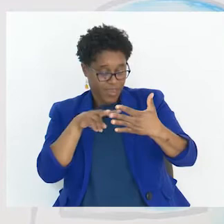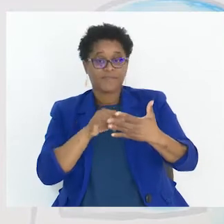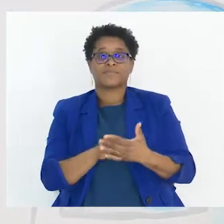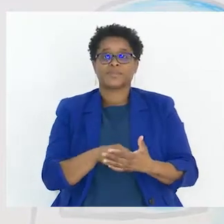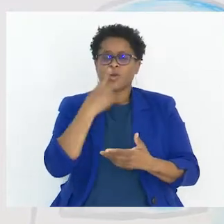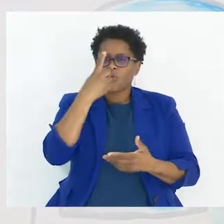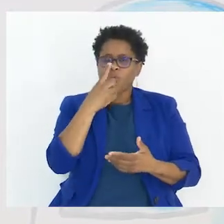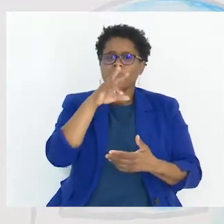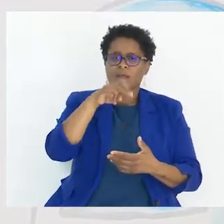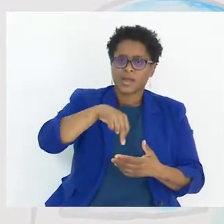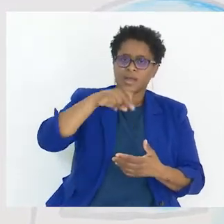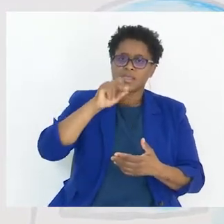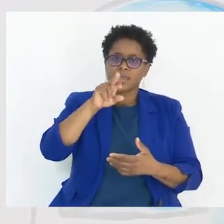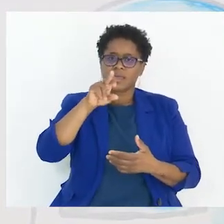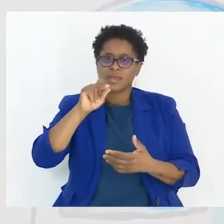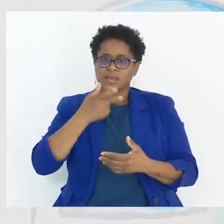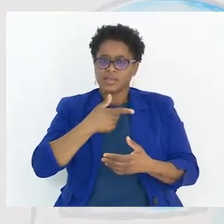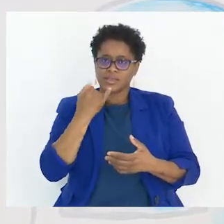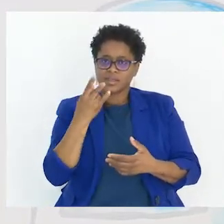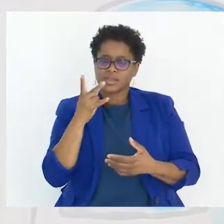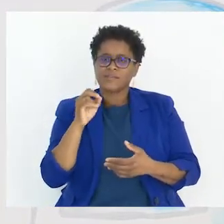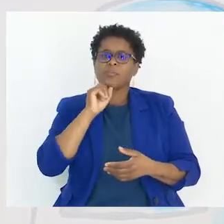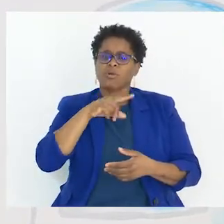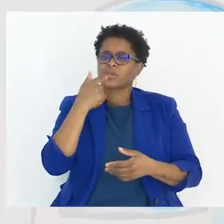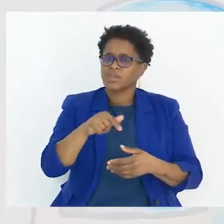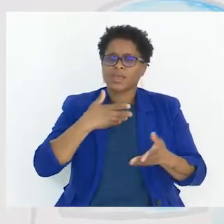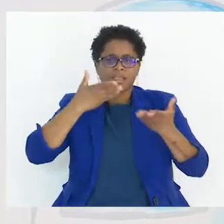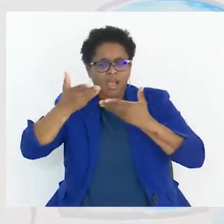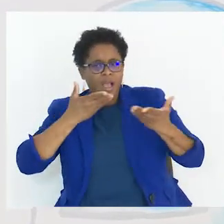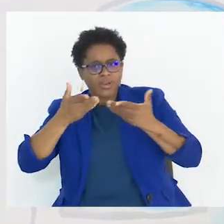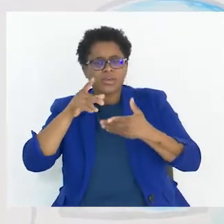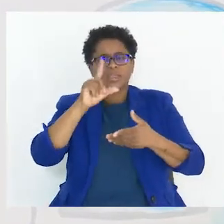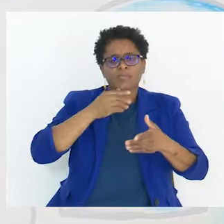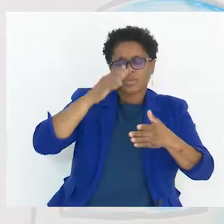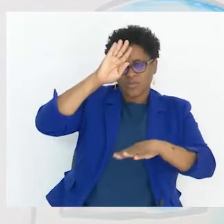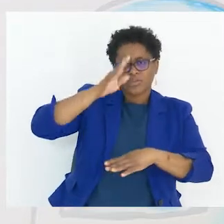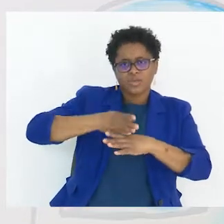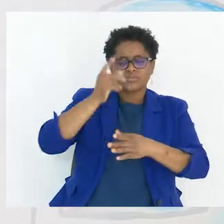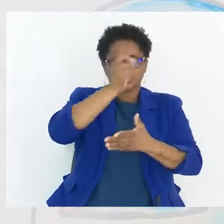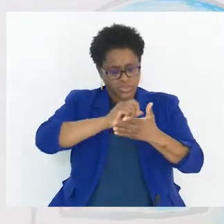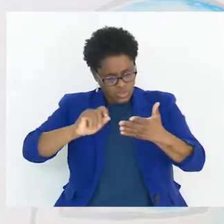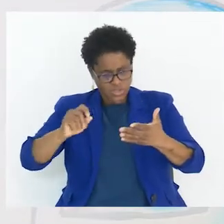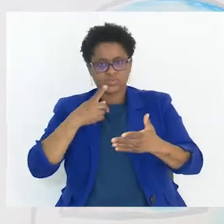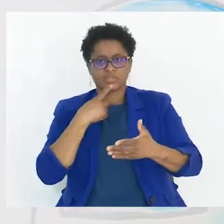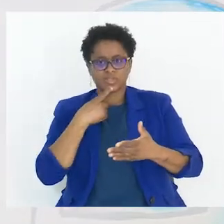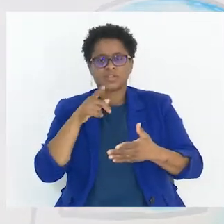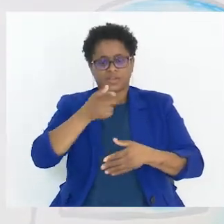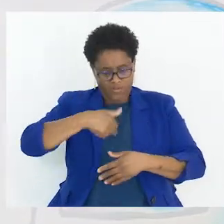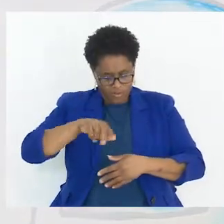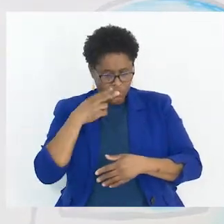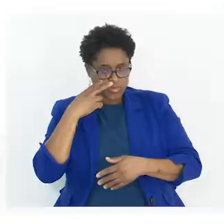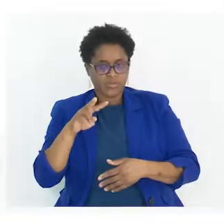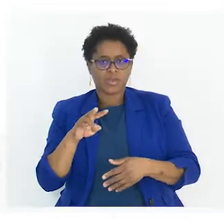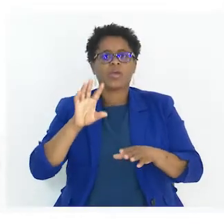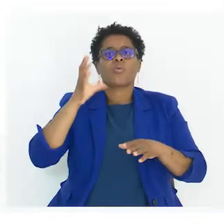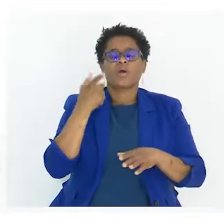uma narrativa também pode conter diálogos e passagens descritivas, certo? Então vamos